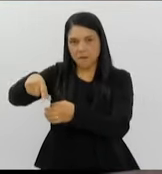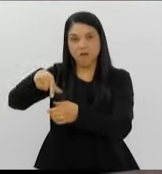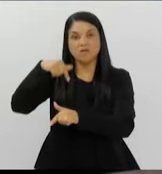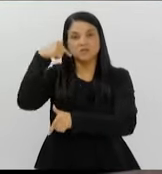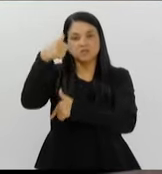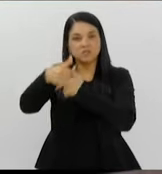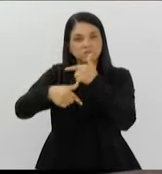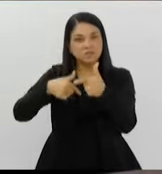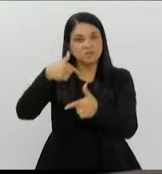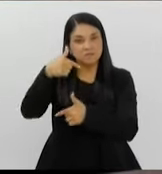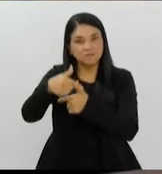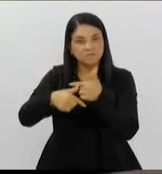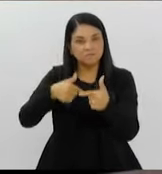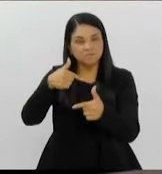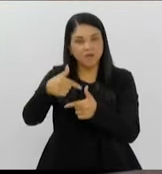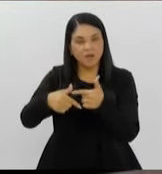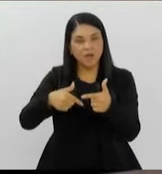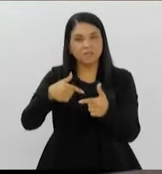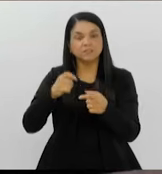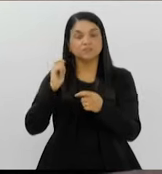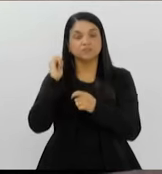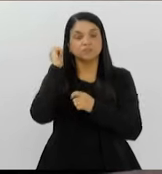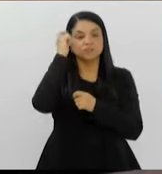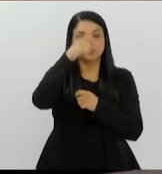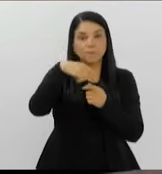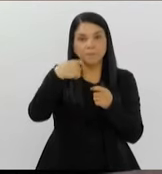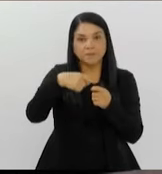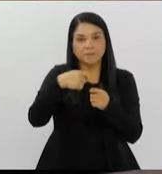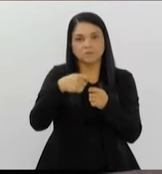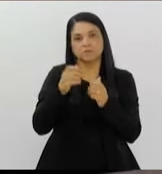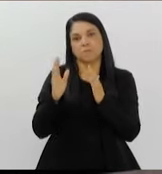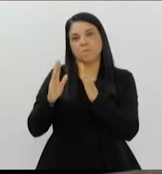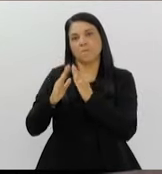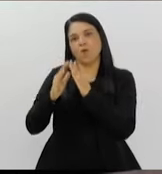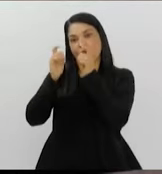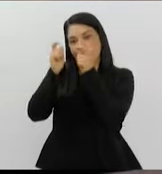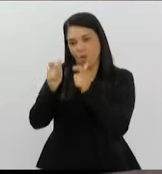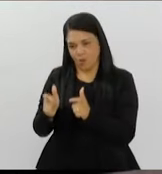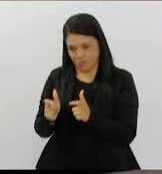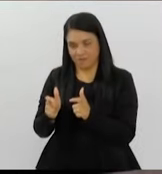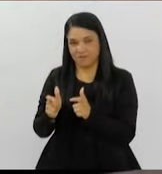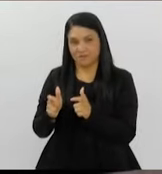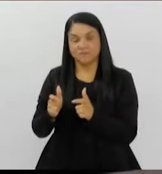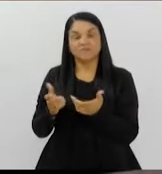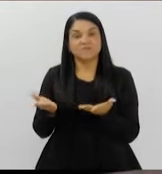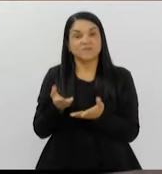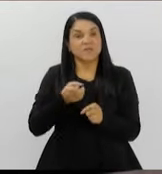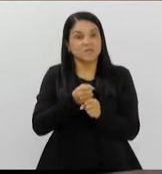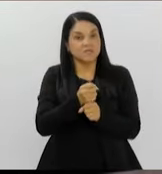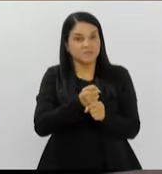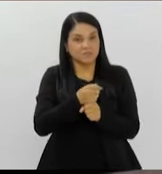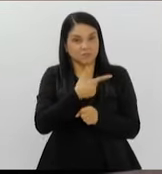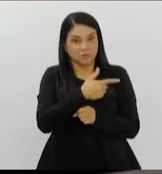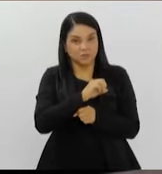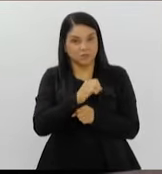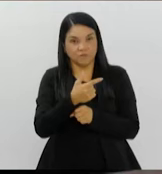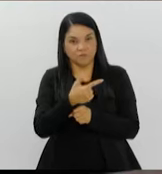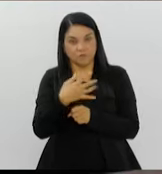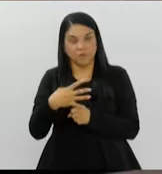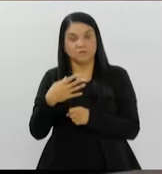trabalho, sobretudo, de pescadores locais. E, neste ano, essa área de